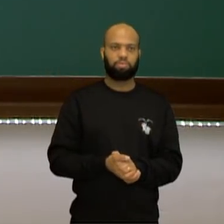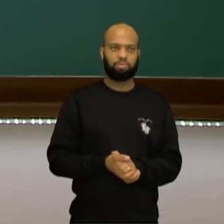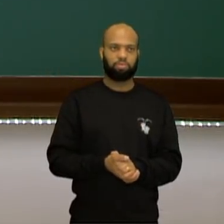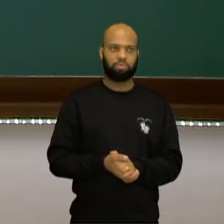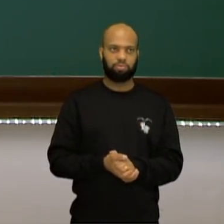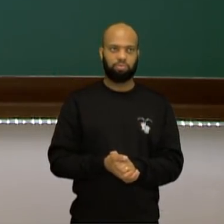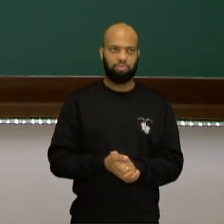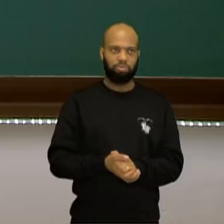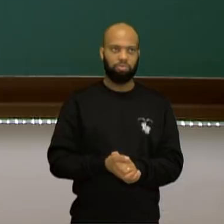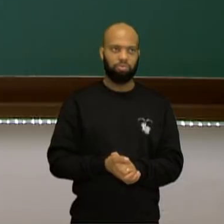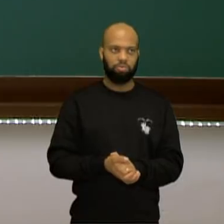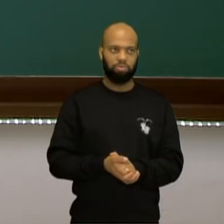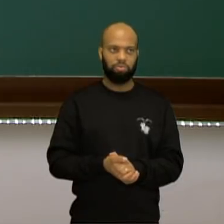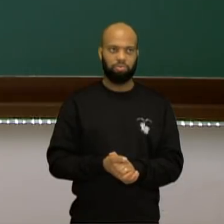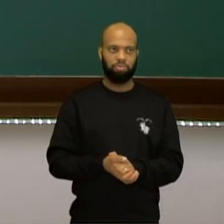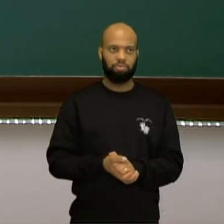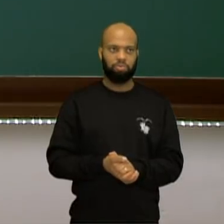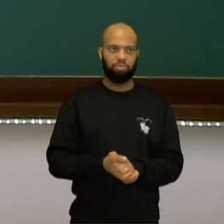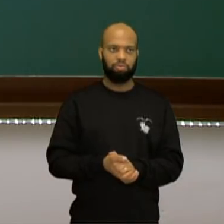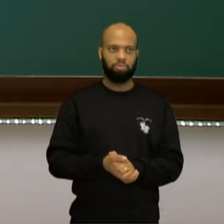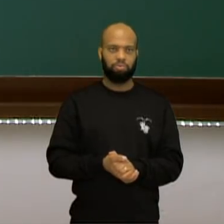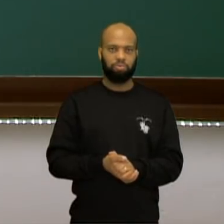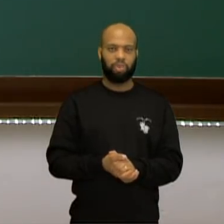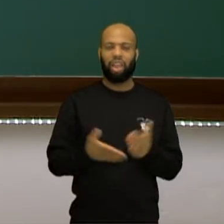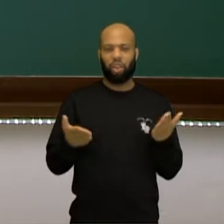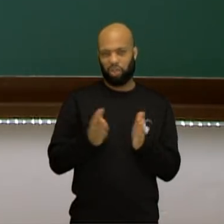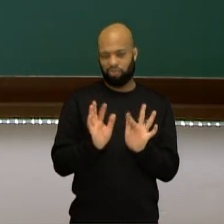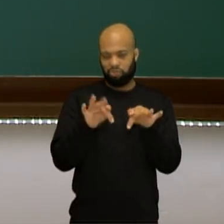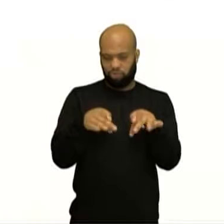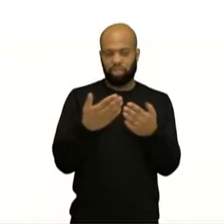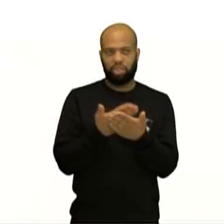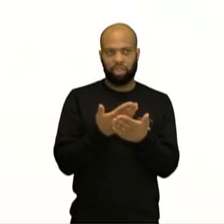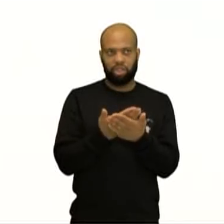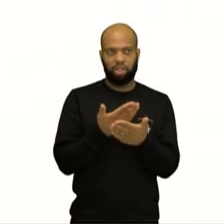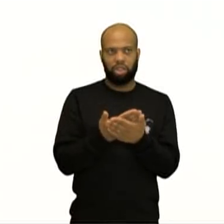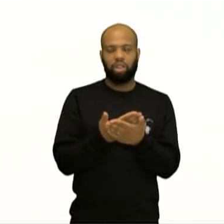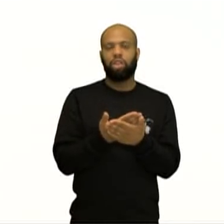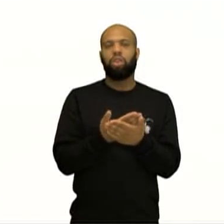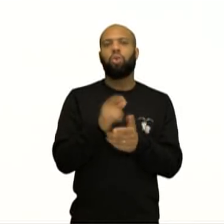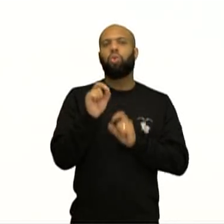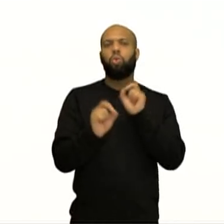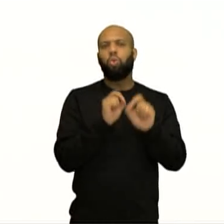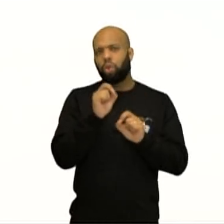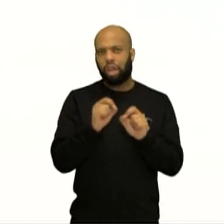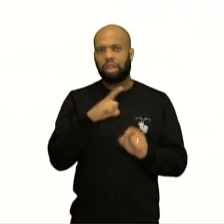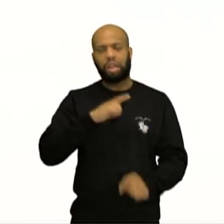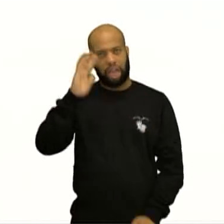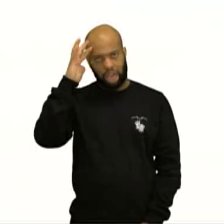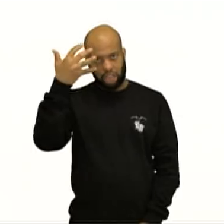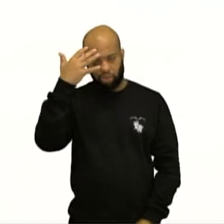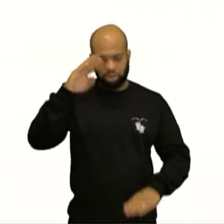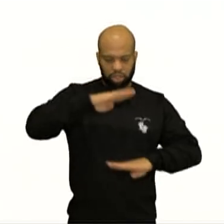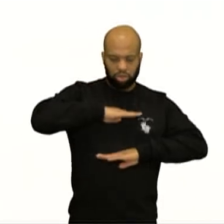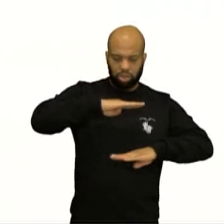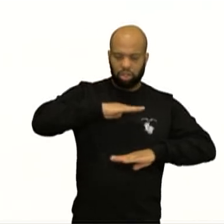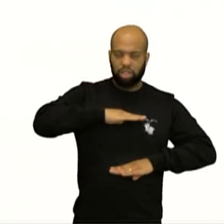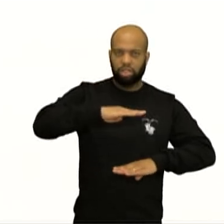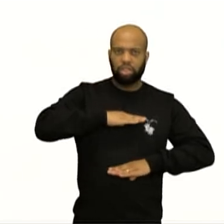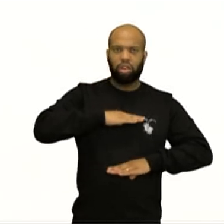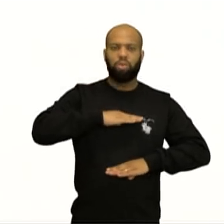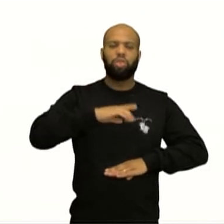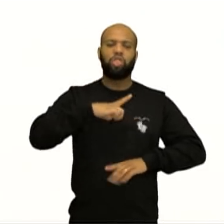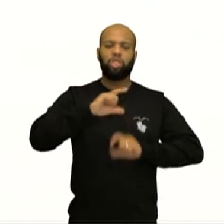Beleza? Então, finalizamos esta aula, onde nós resolvemos exercícios e problemas envolvendo